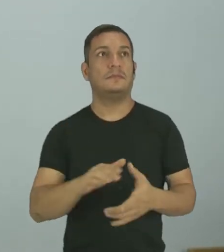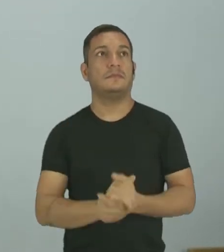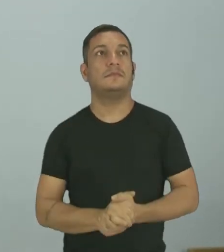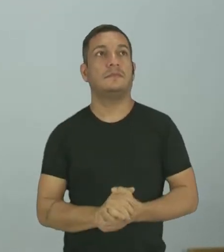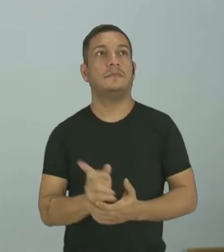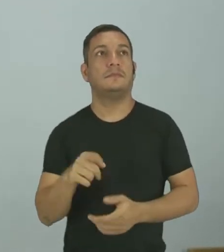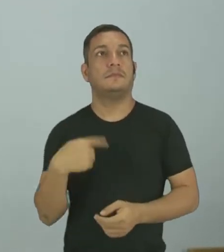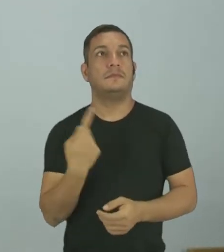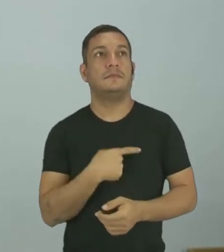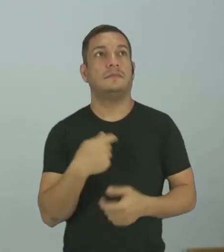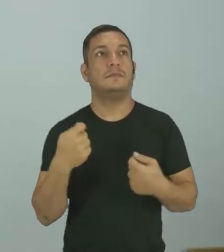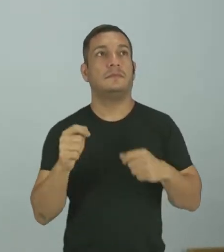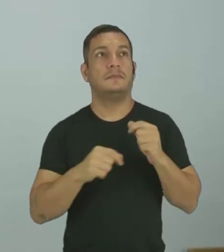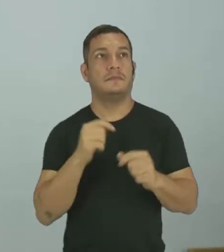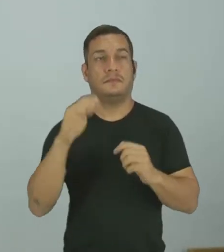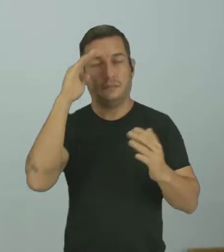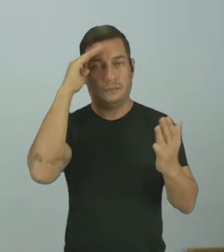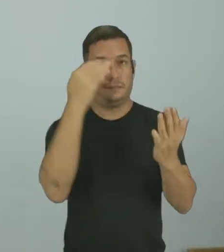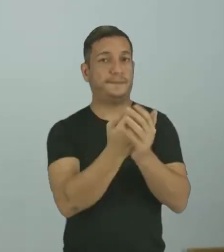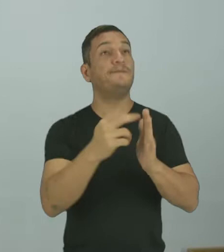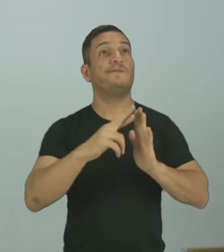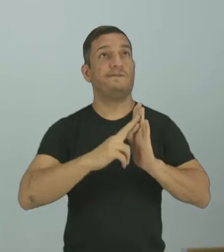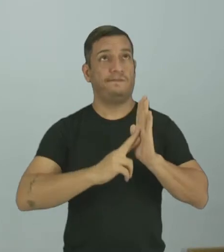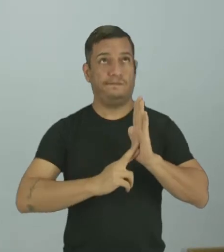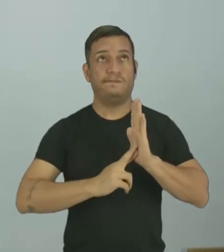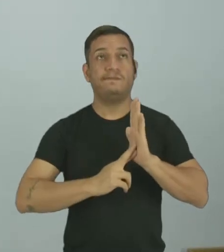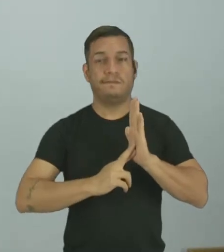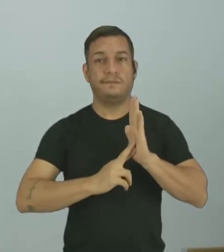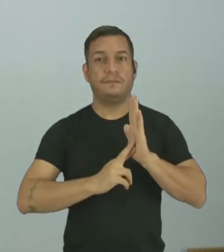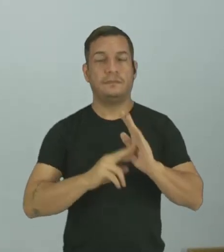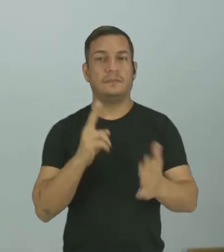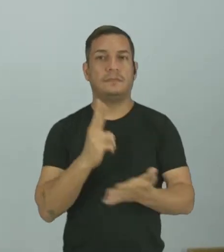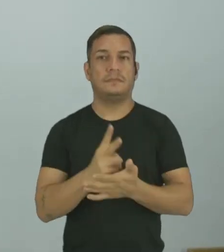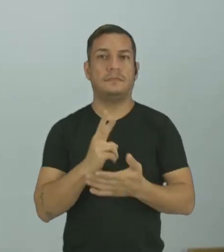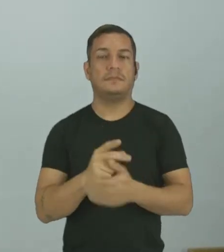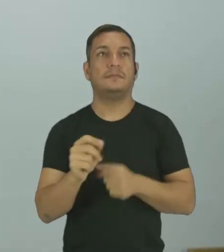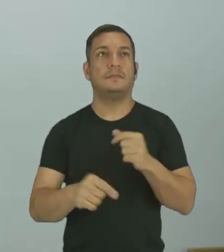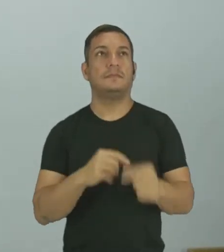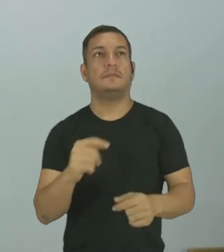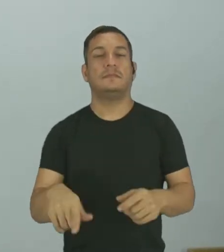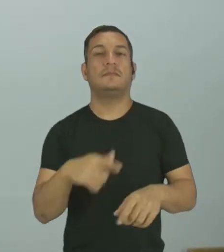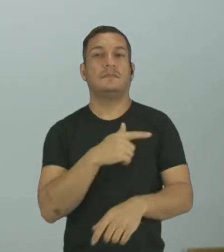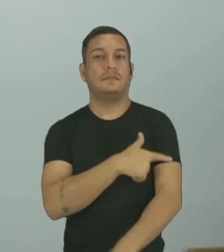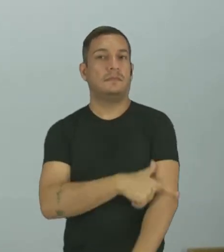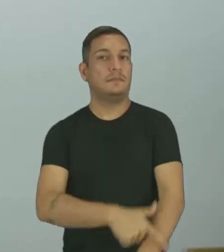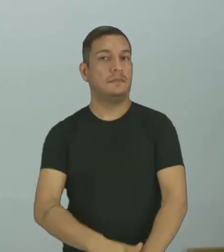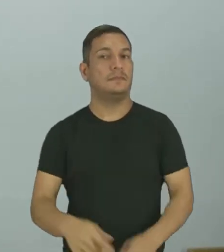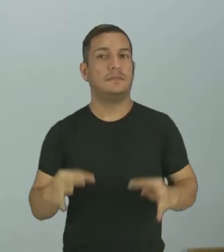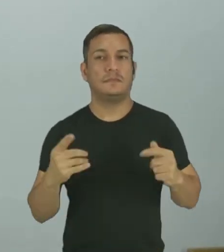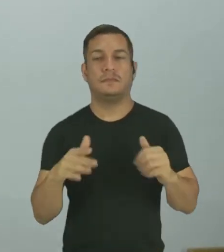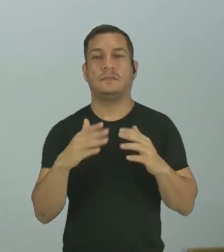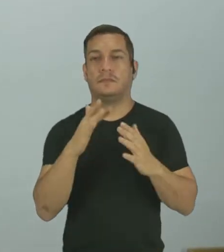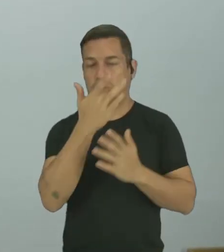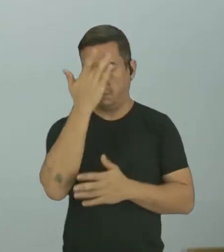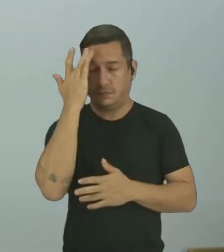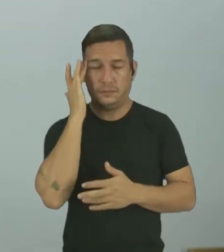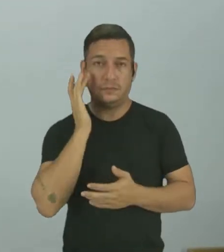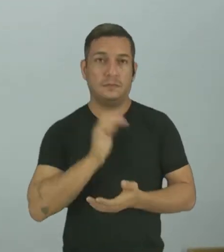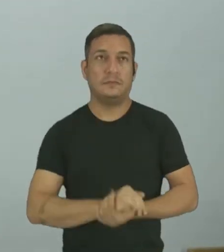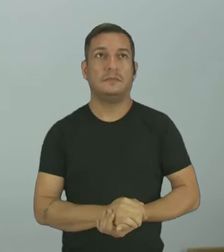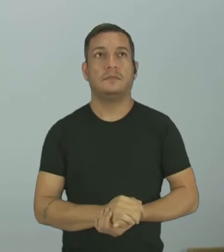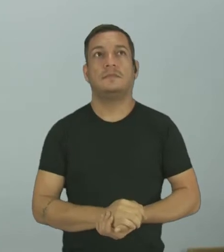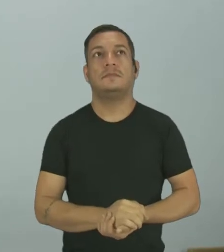nós devemos obedecer essas regrinhas, sendo sempre educado com todas essas pessoas.